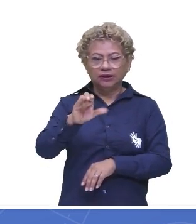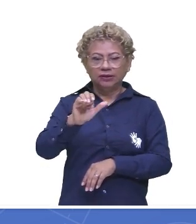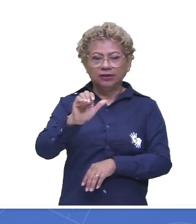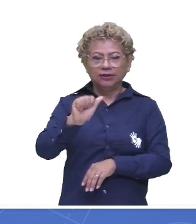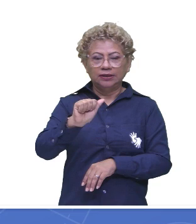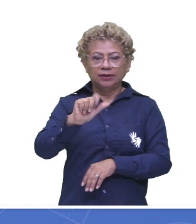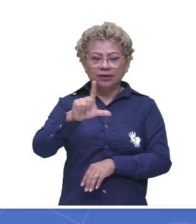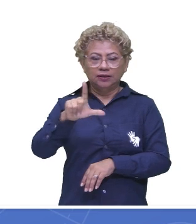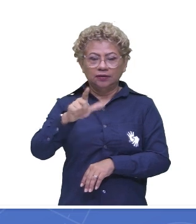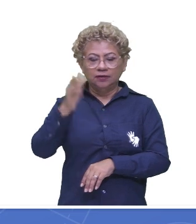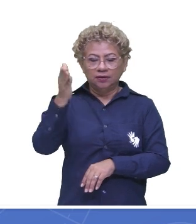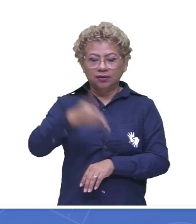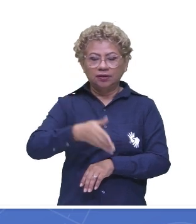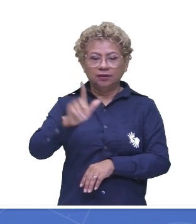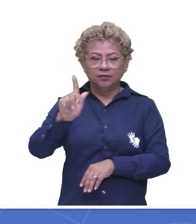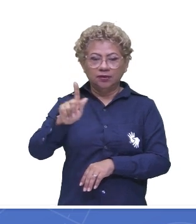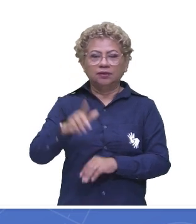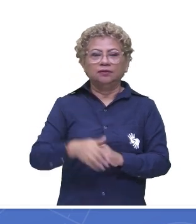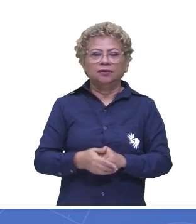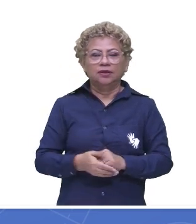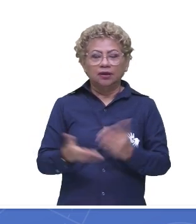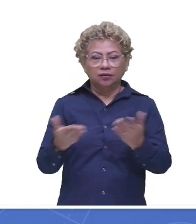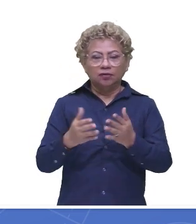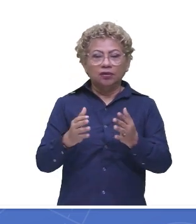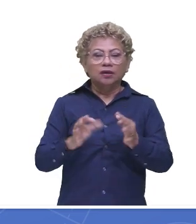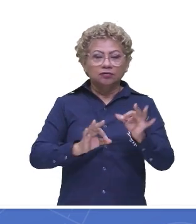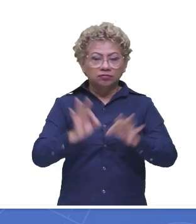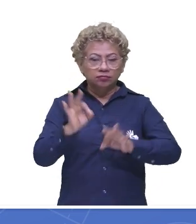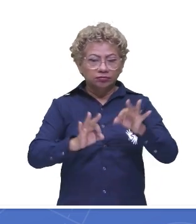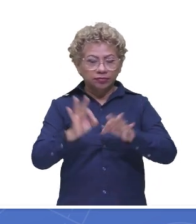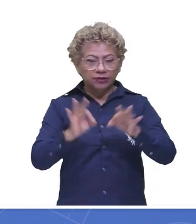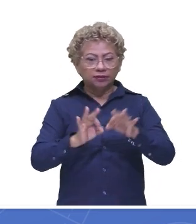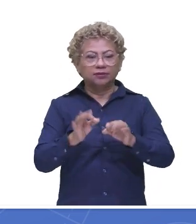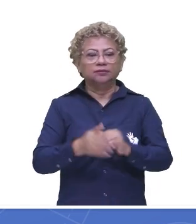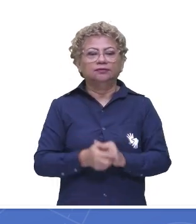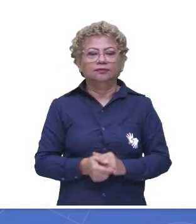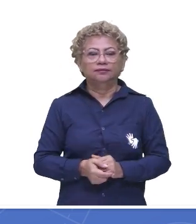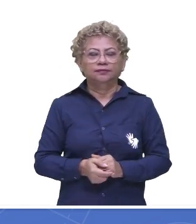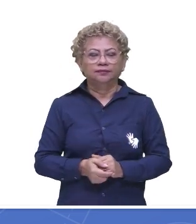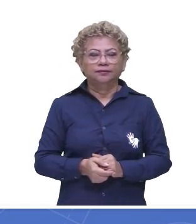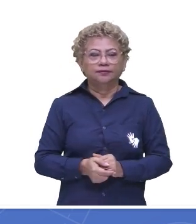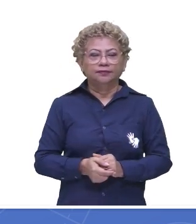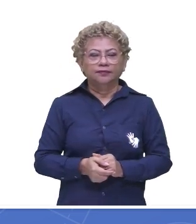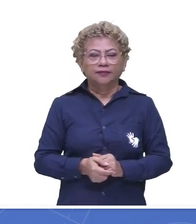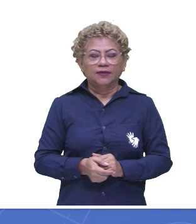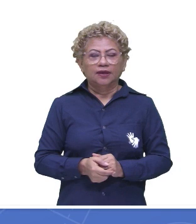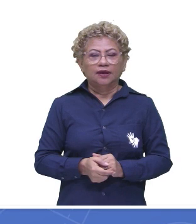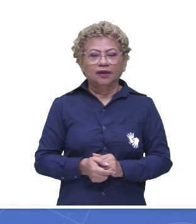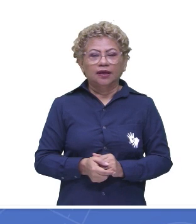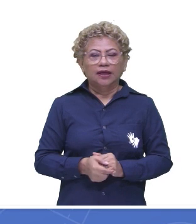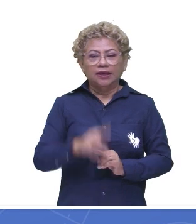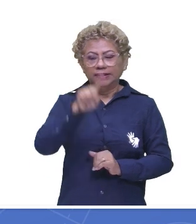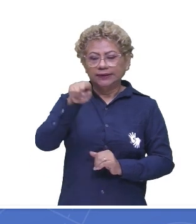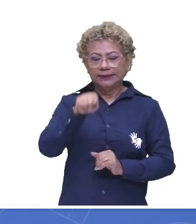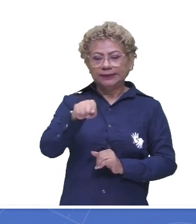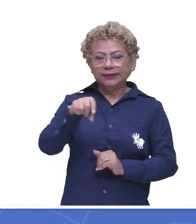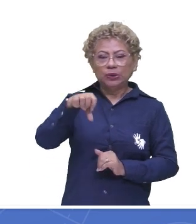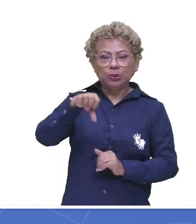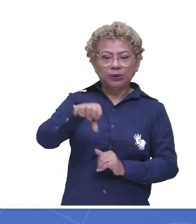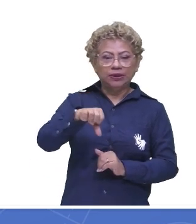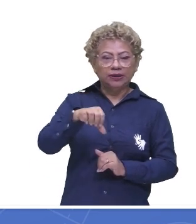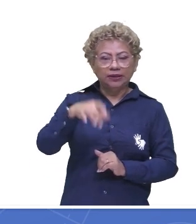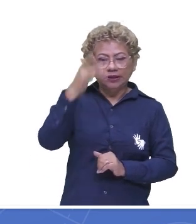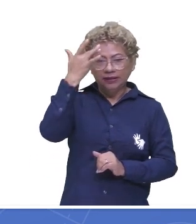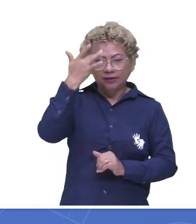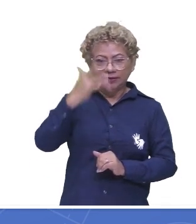calorias por grama. Determine a quantidade de calor recebida pelo corpo. Ele quer saber a letra Q. Vamos para o